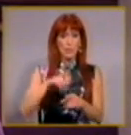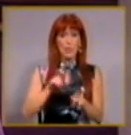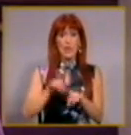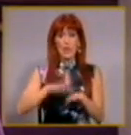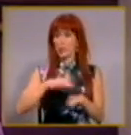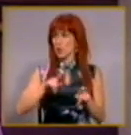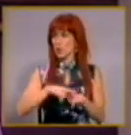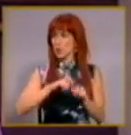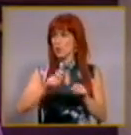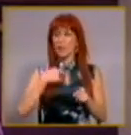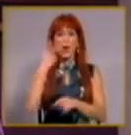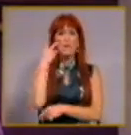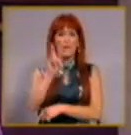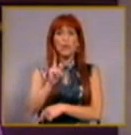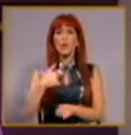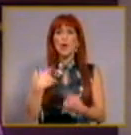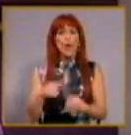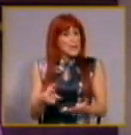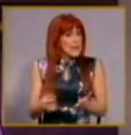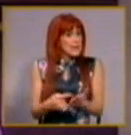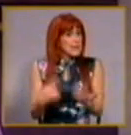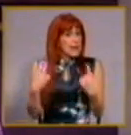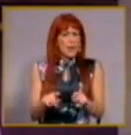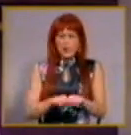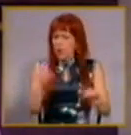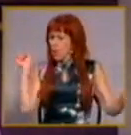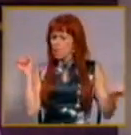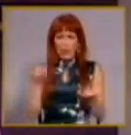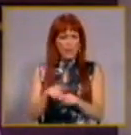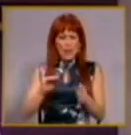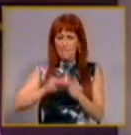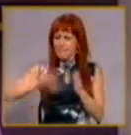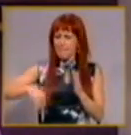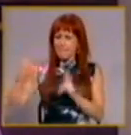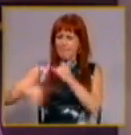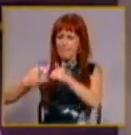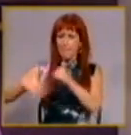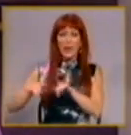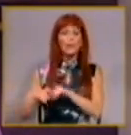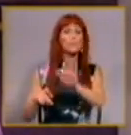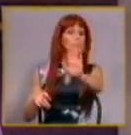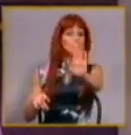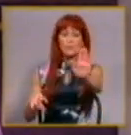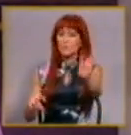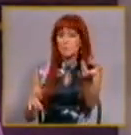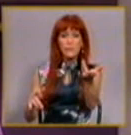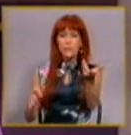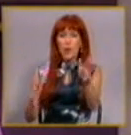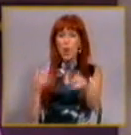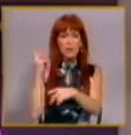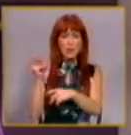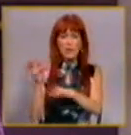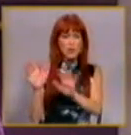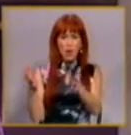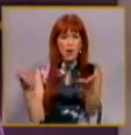face aos tempos em que vivemos, de facto, a necessidade de romper com este pacto de agressão. Este pacto de agressão, em quase